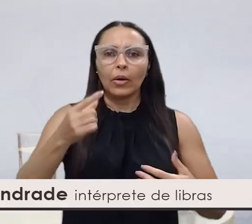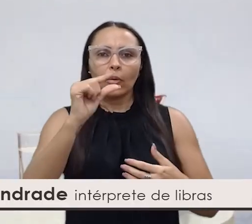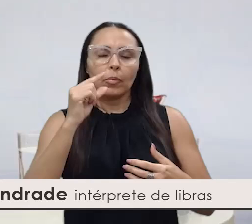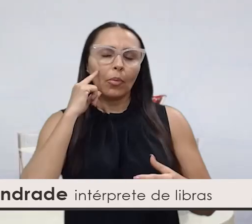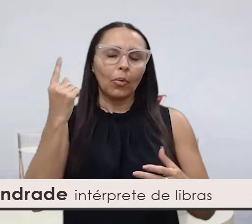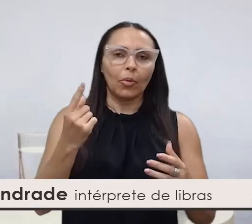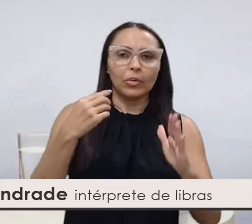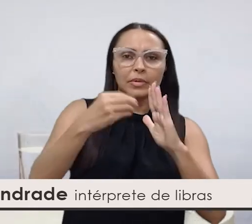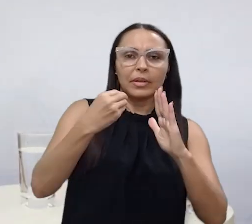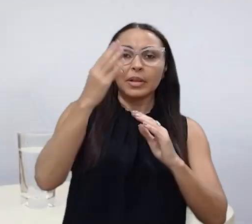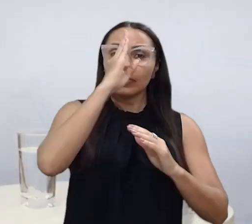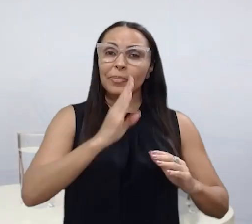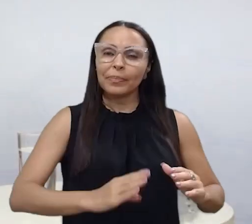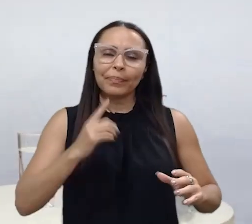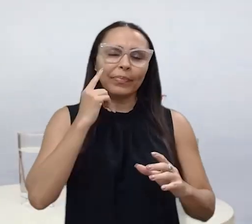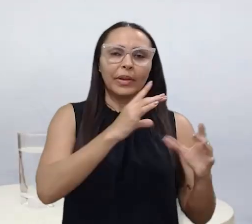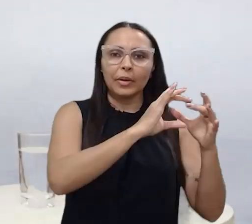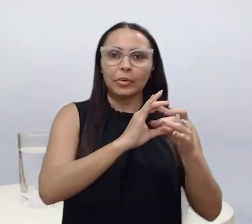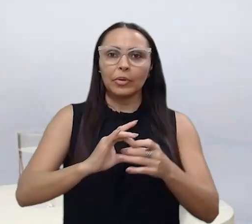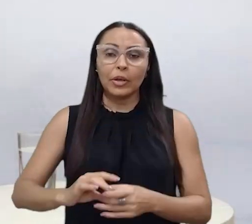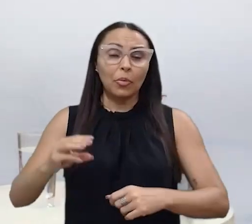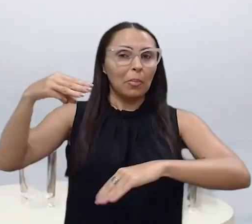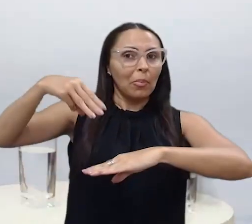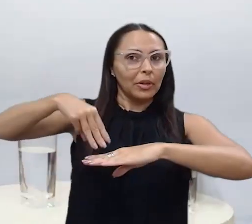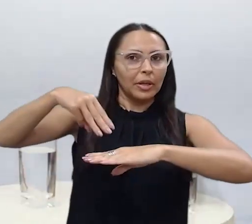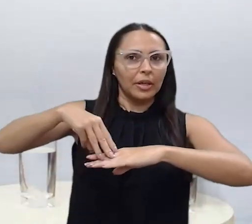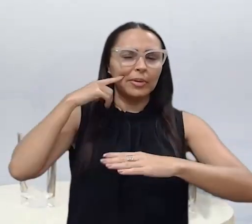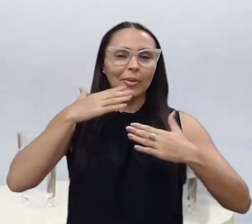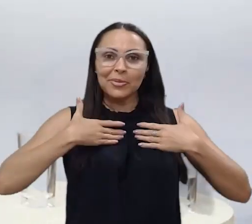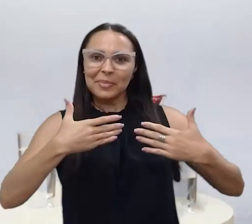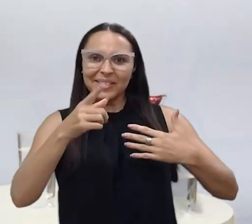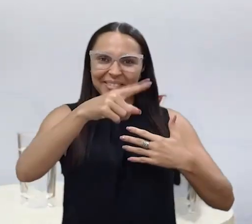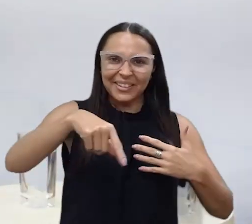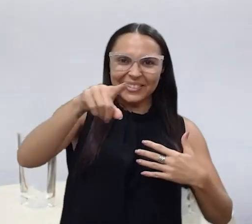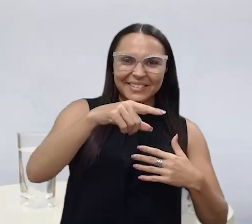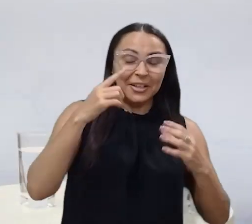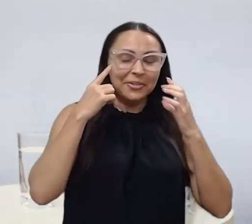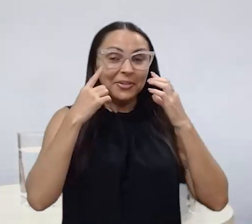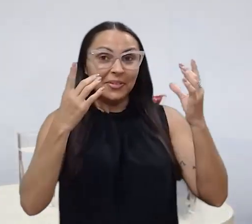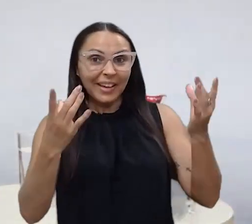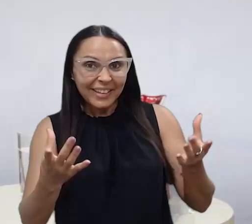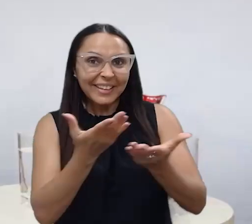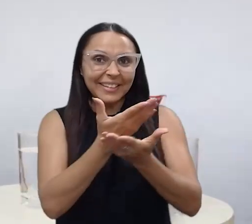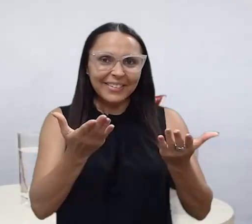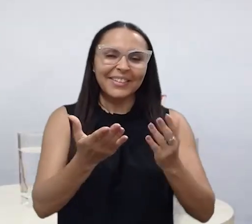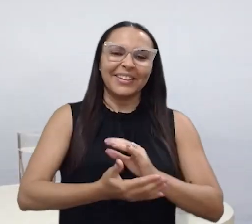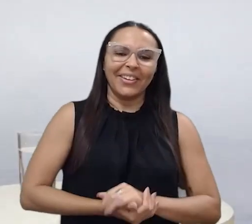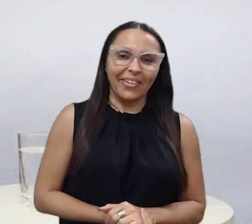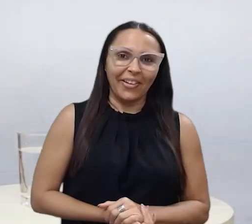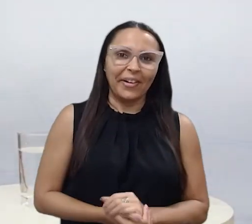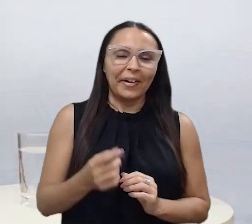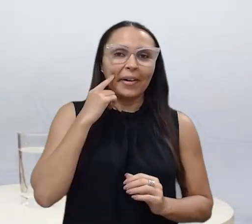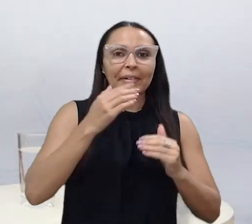gráfico brasileiro, principalmente do contexto modernista. Inclusive tem uma surpresinha para vocês, fiquem atentos, prestem bastante atenção.